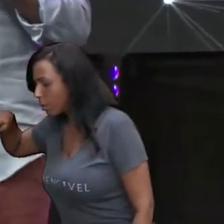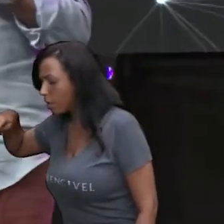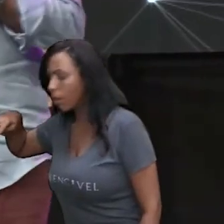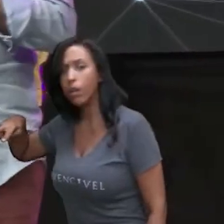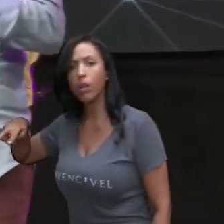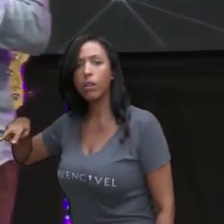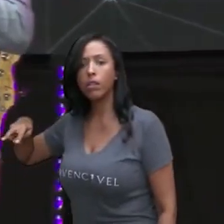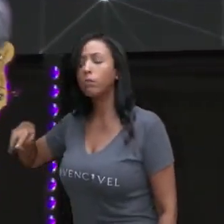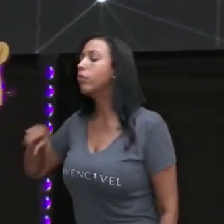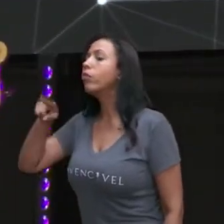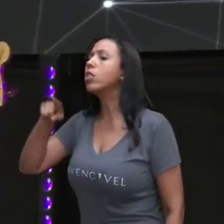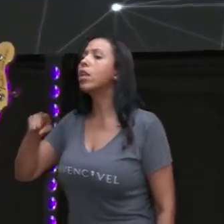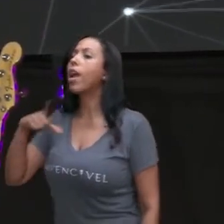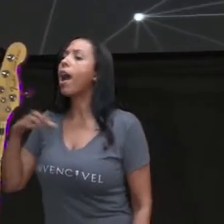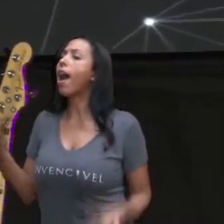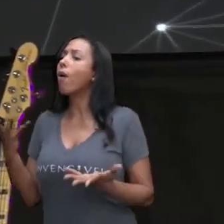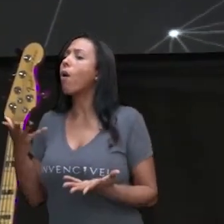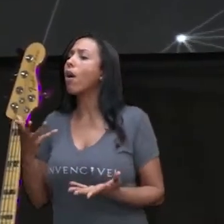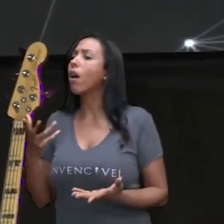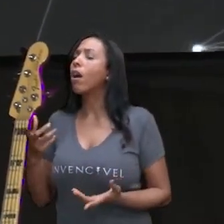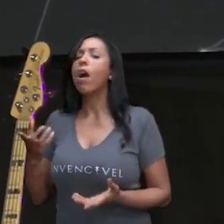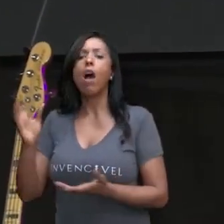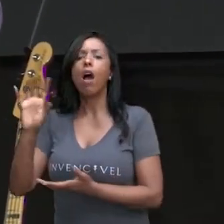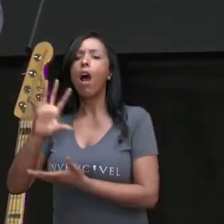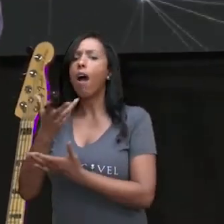levar tanto alface? Aí ele,